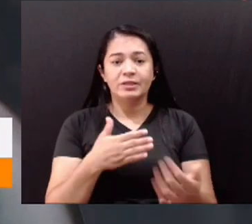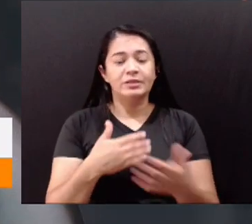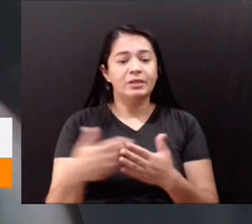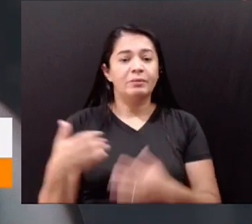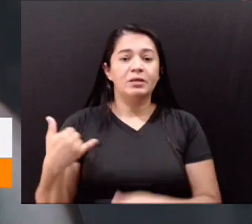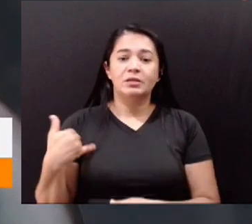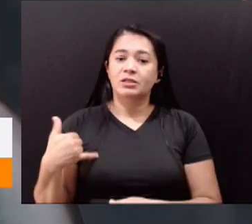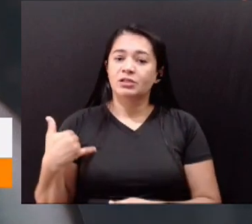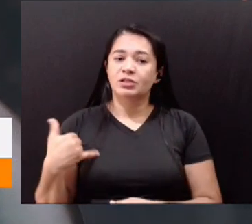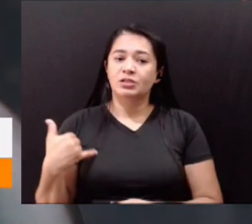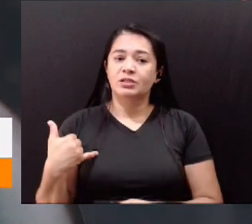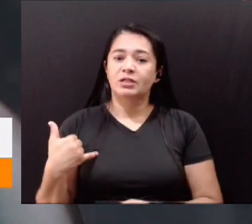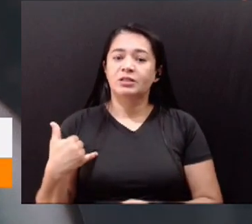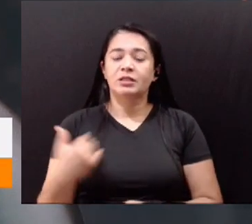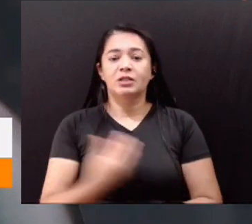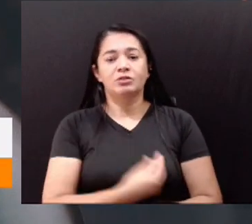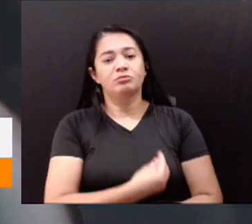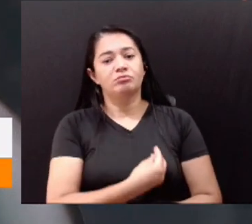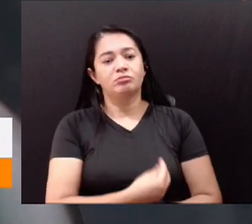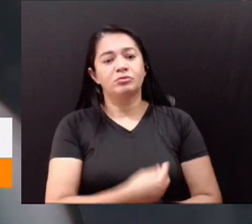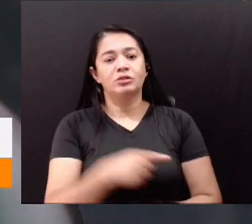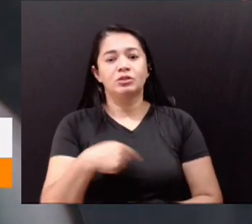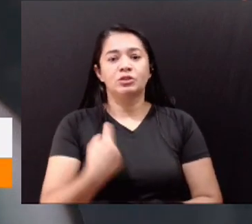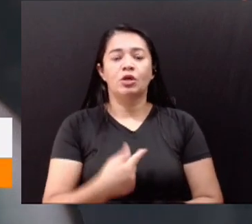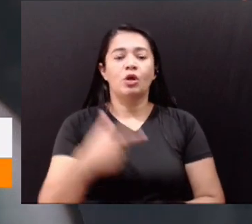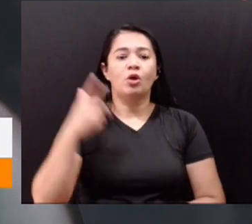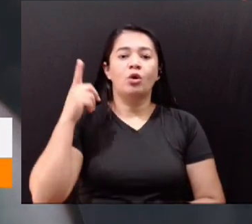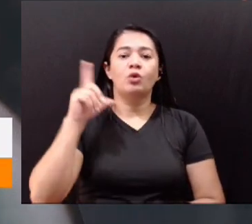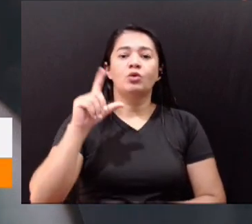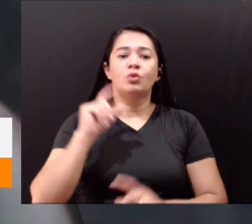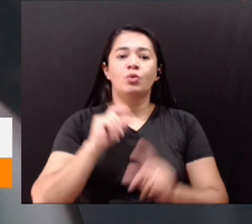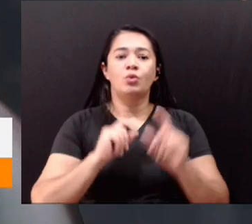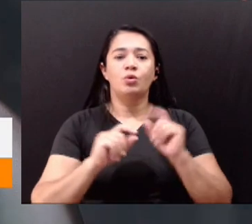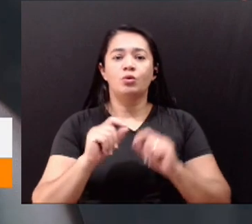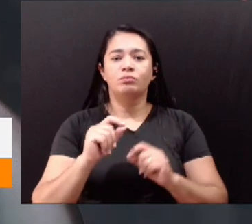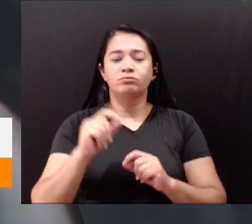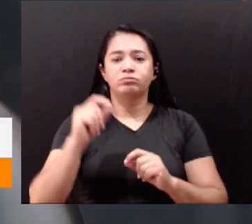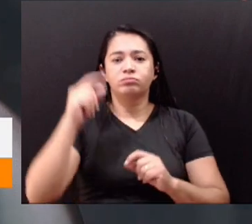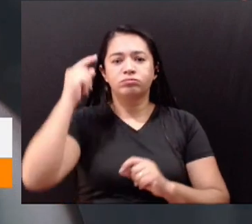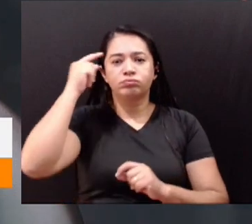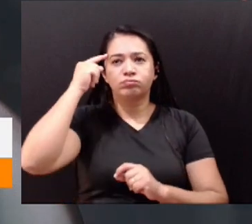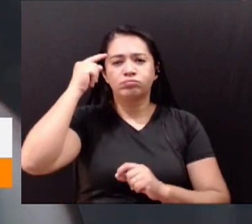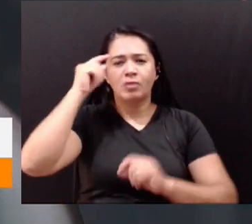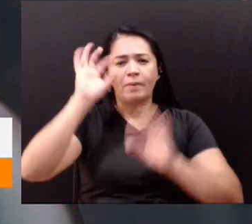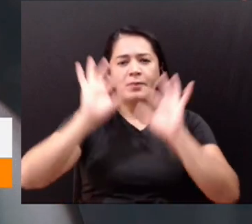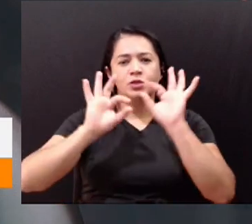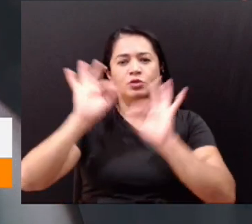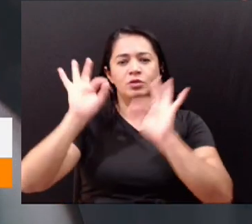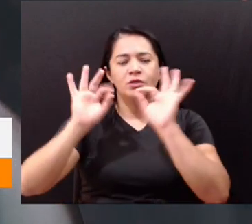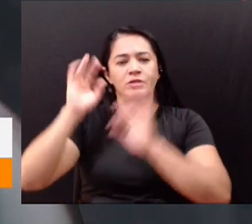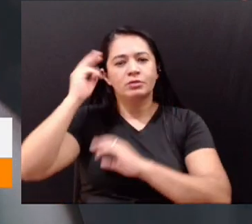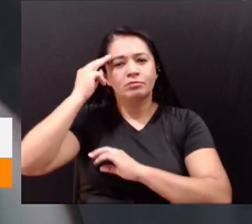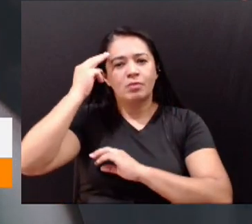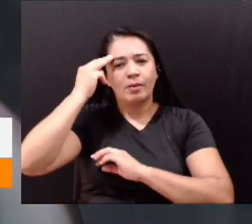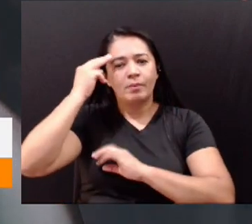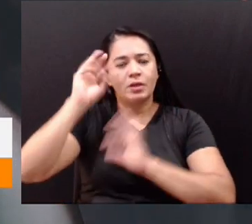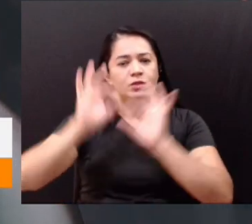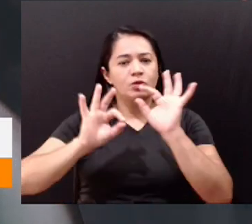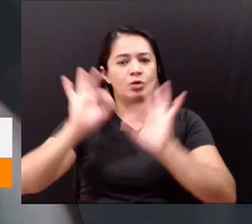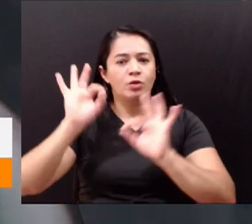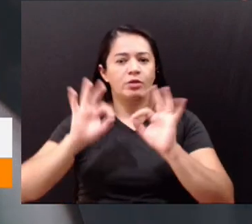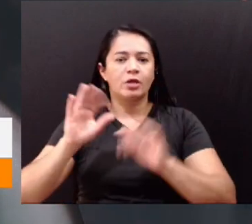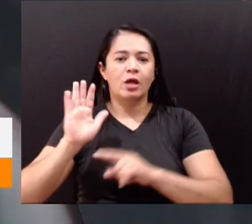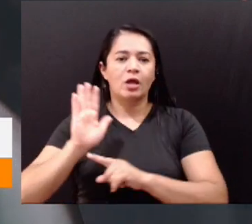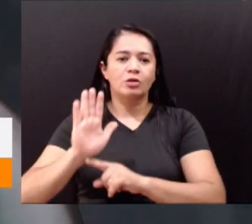vida, para que a gente tenha uma mente organizada, Sim. né? Então, isso também ajuda para que a gente tenha uma